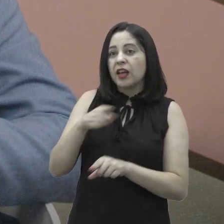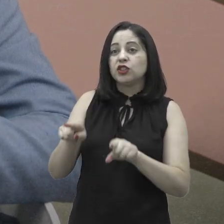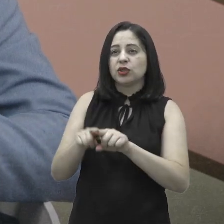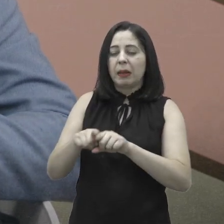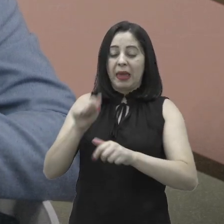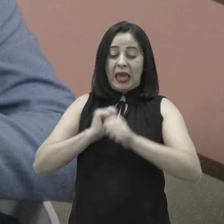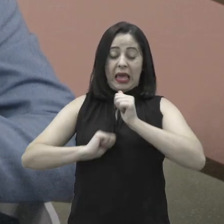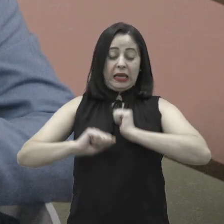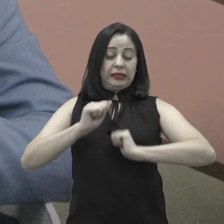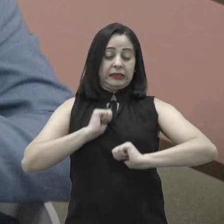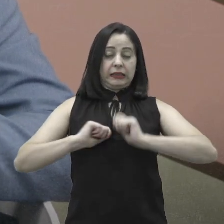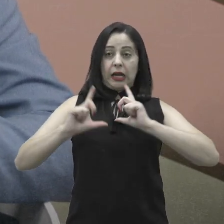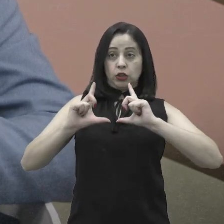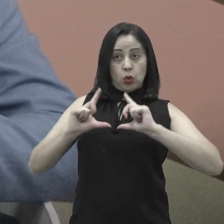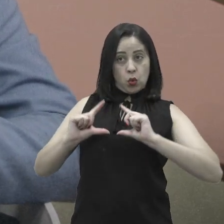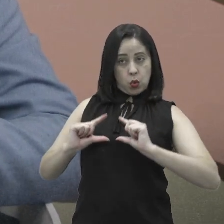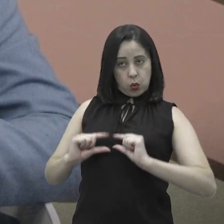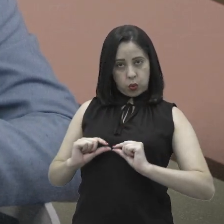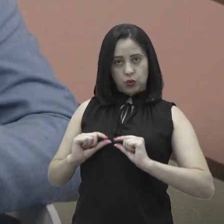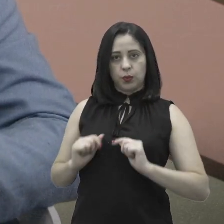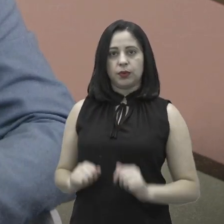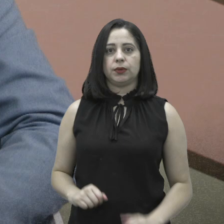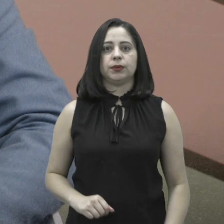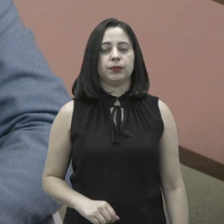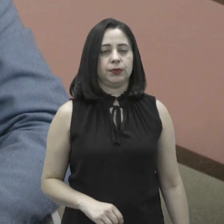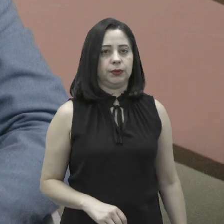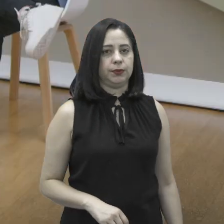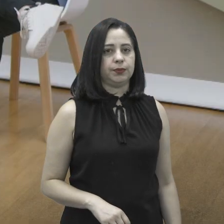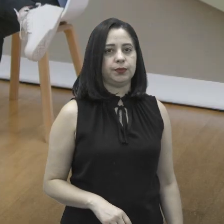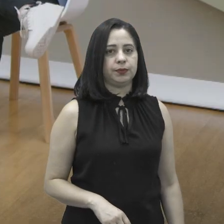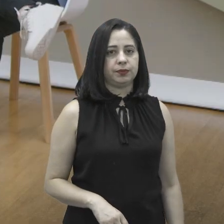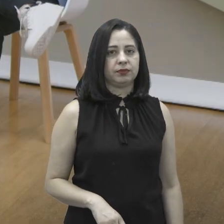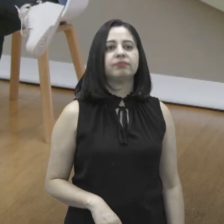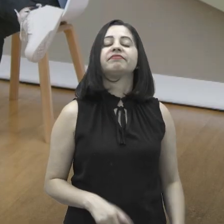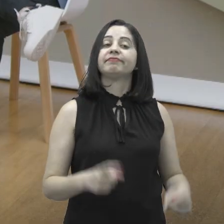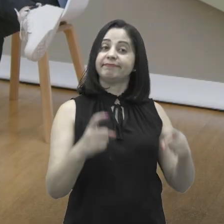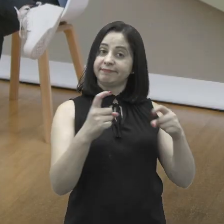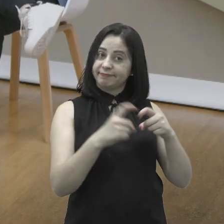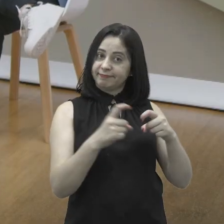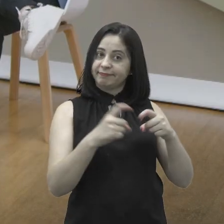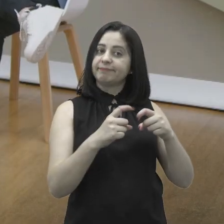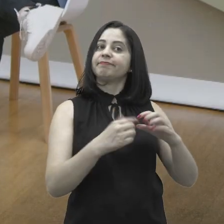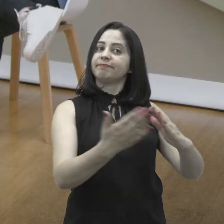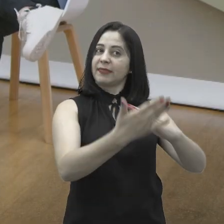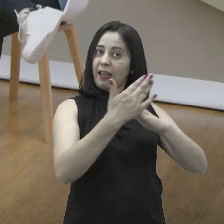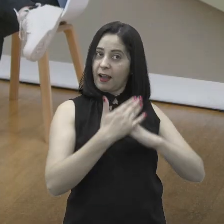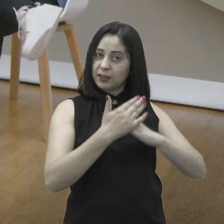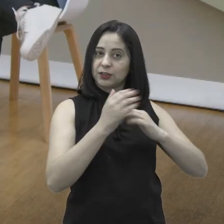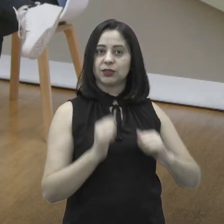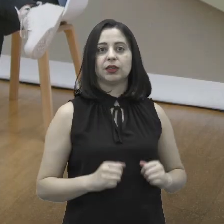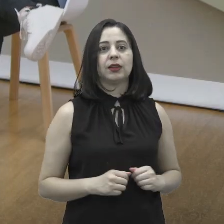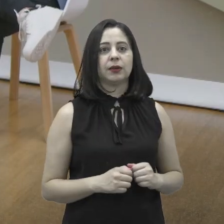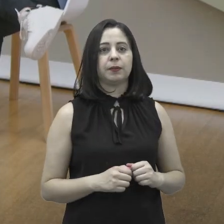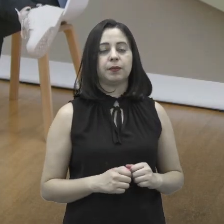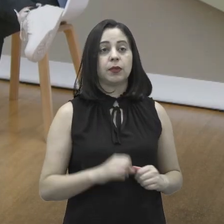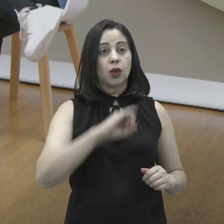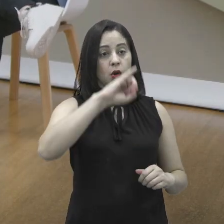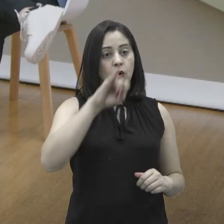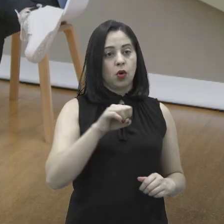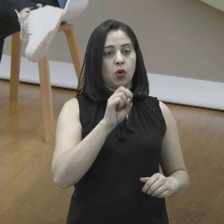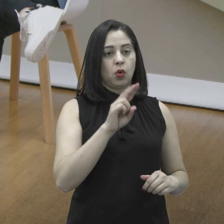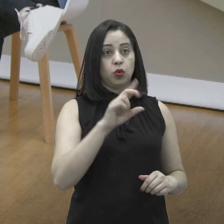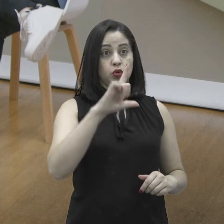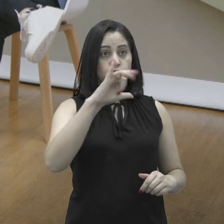da ansiedade que o cigarro gera nas pessoas. Perfeito, doutora, a medicina está aí a nosso favor. Com certeza. E o doutor Júlio comentou